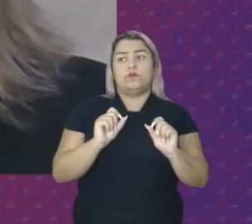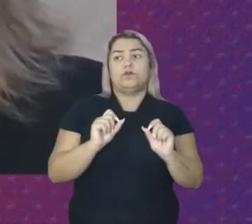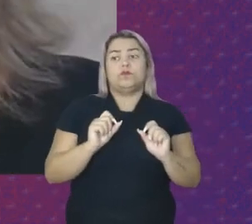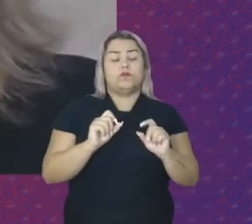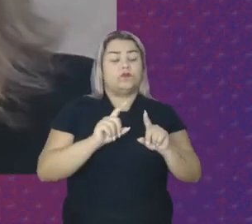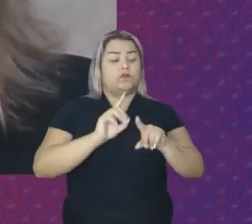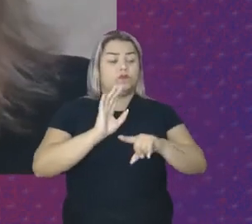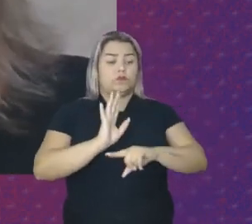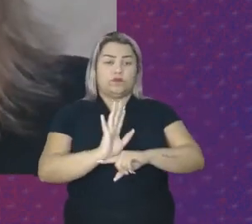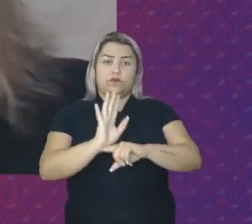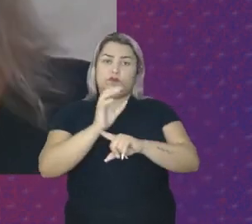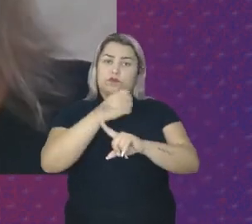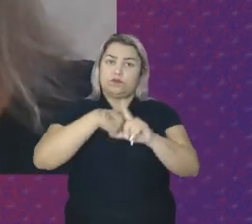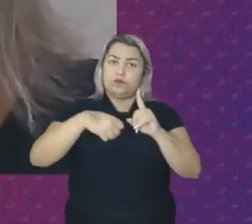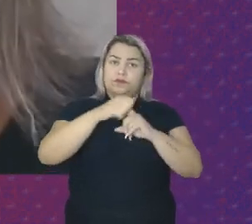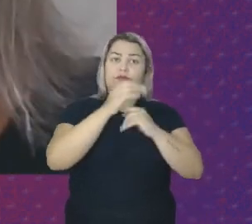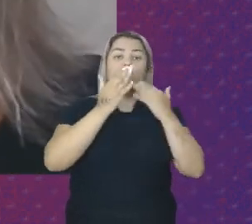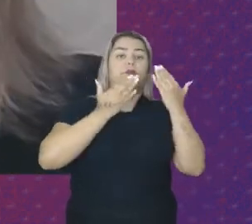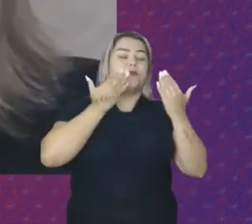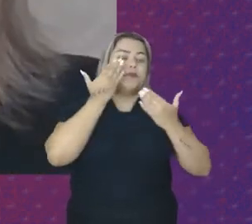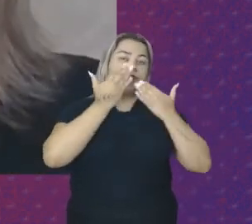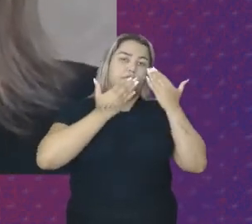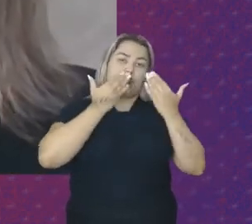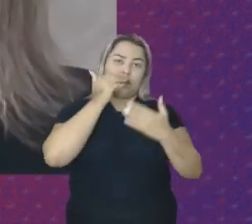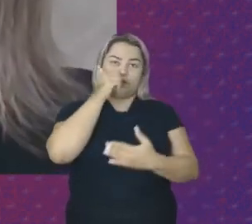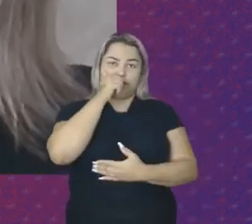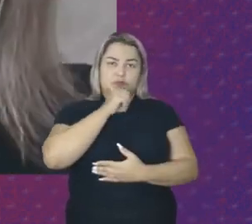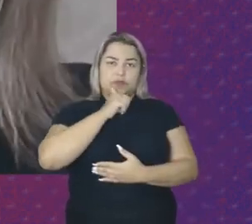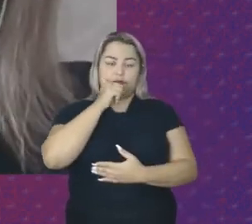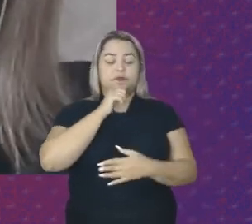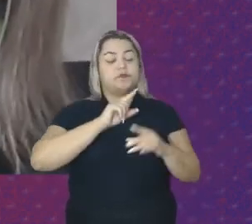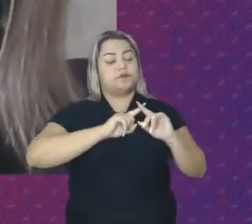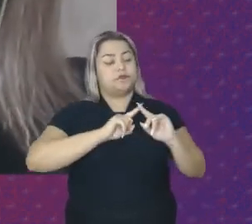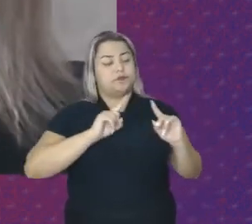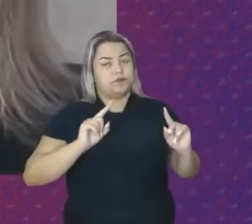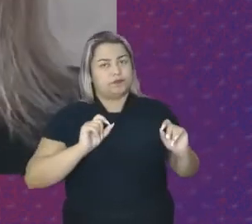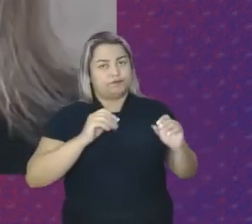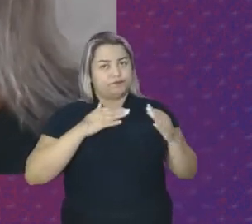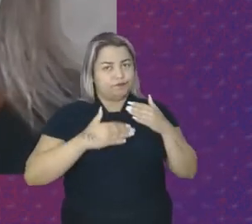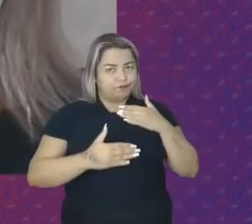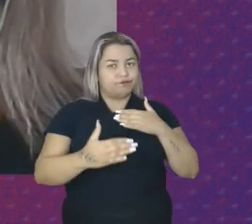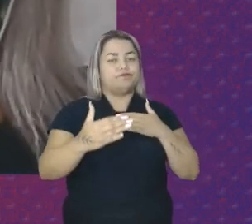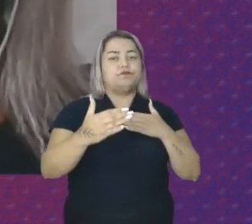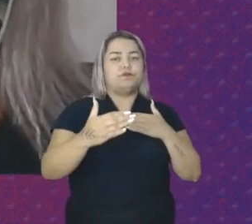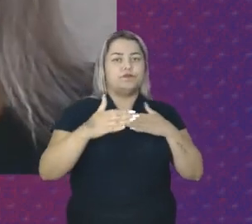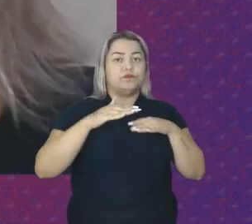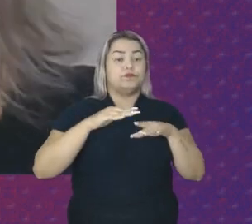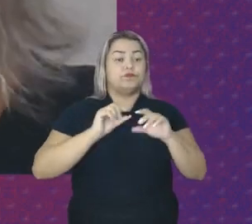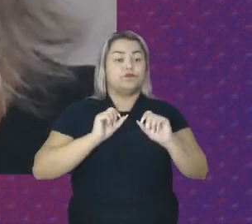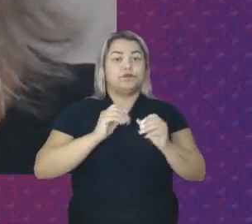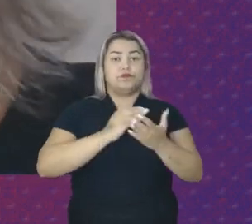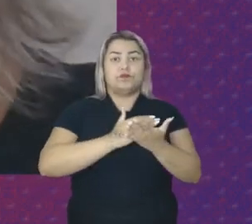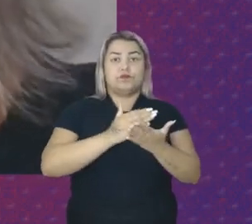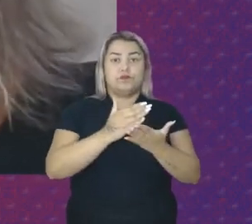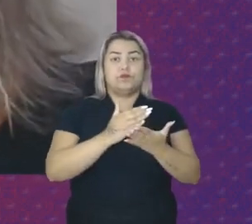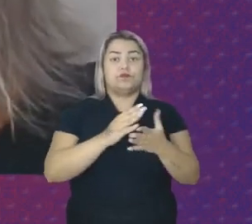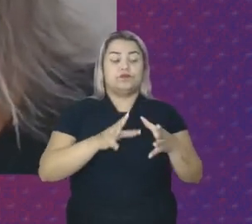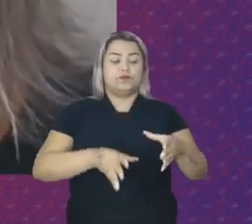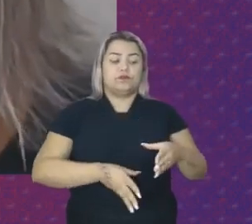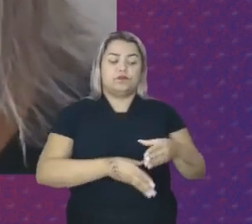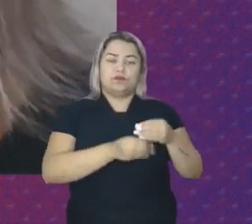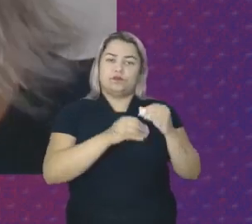atendimento social e psicológico das mulheres. Mais adiante, começou-se, inclusive, a instalação